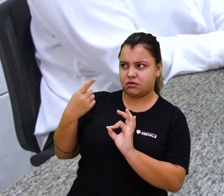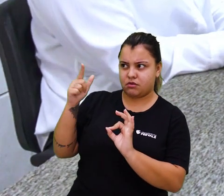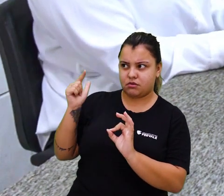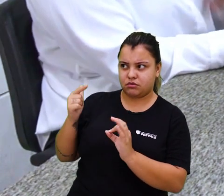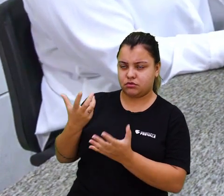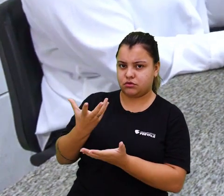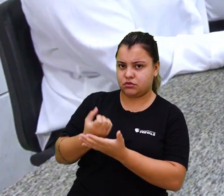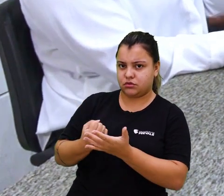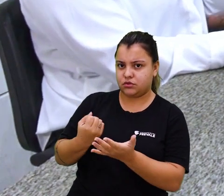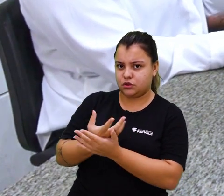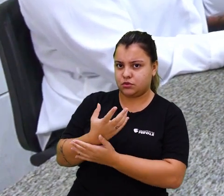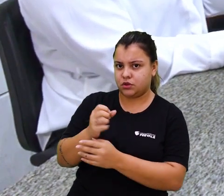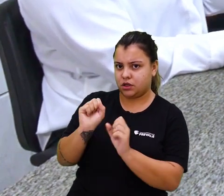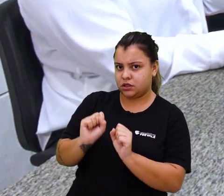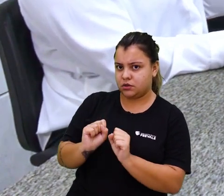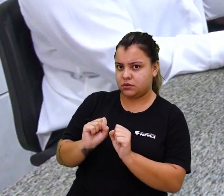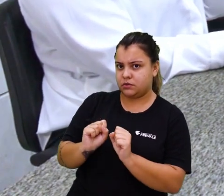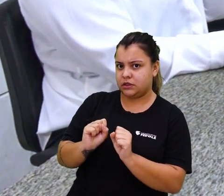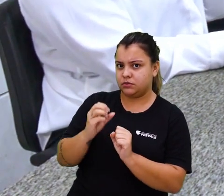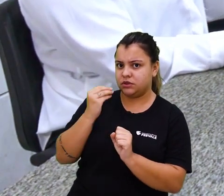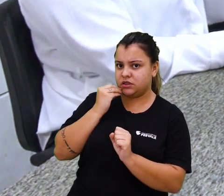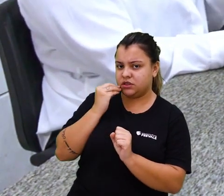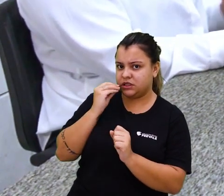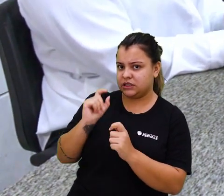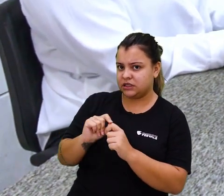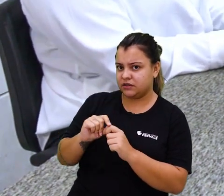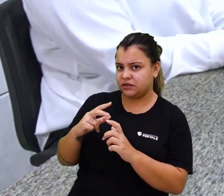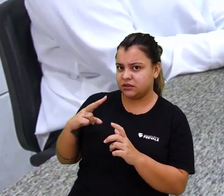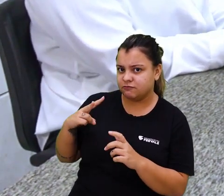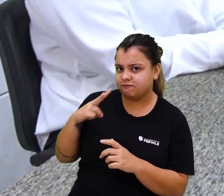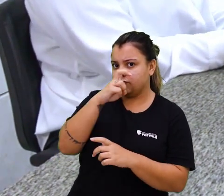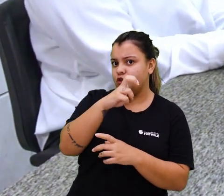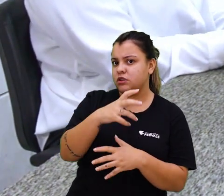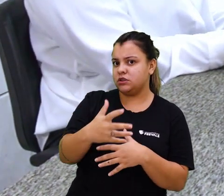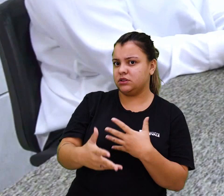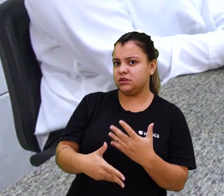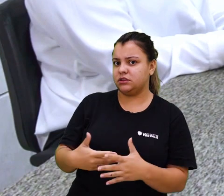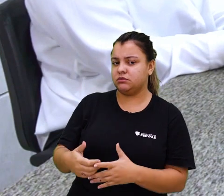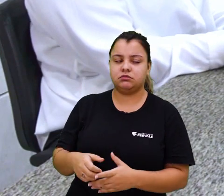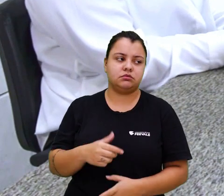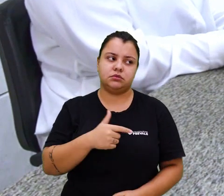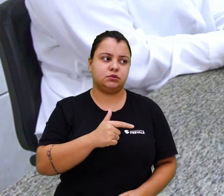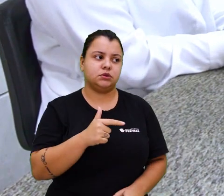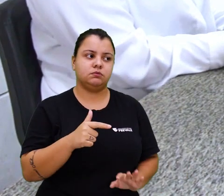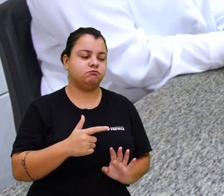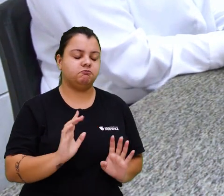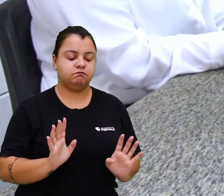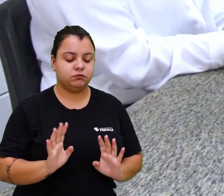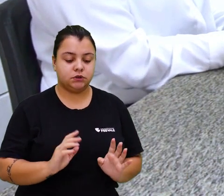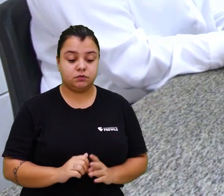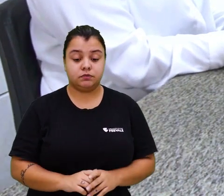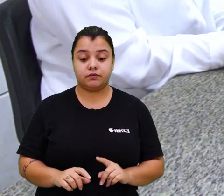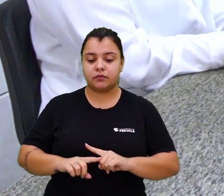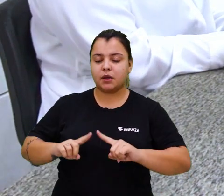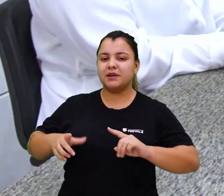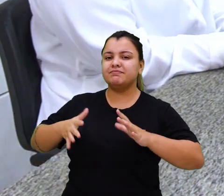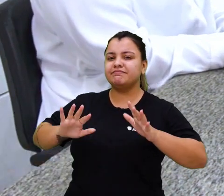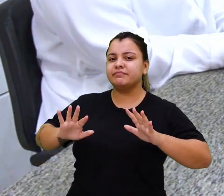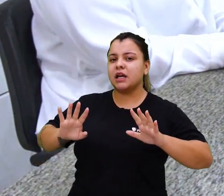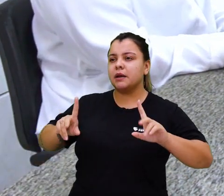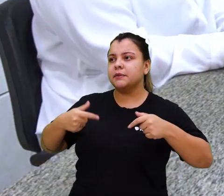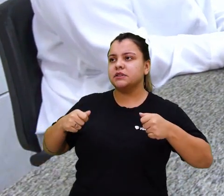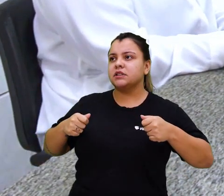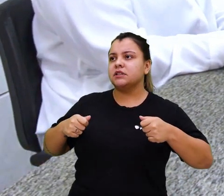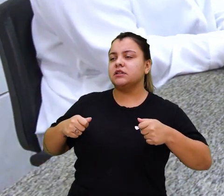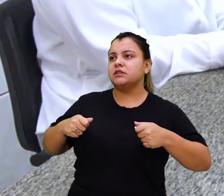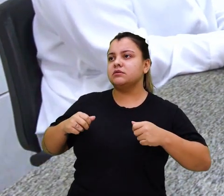para poder tentar fazer isso ter força não tem não tem mas deveriam mesmo que não que